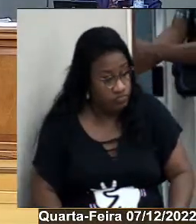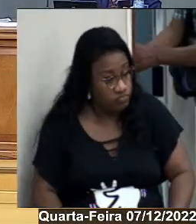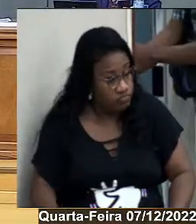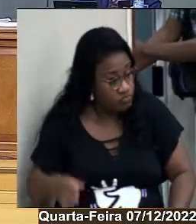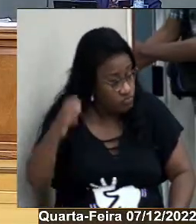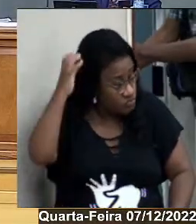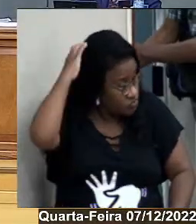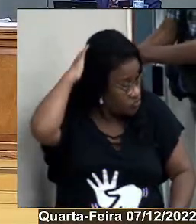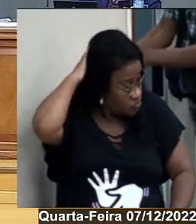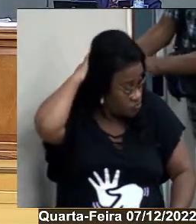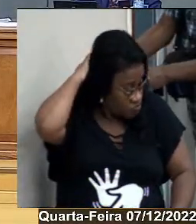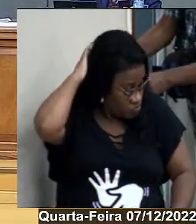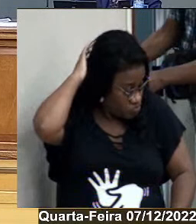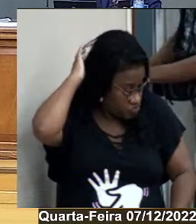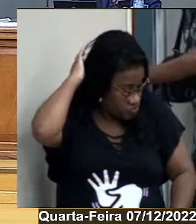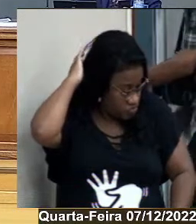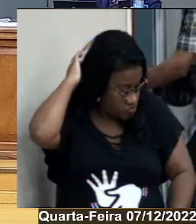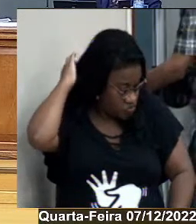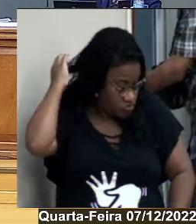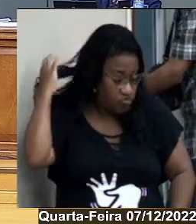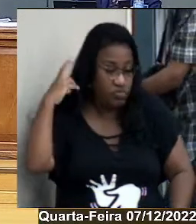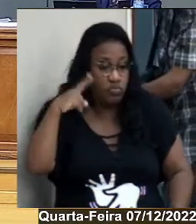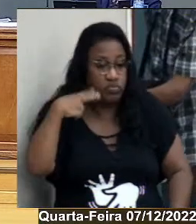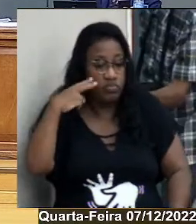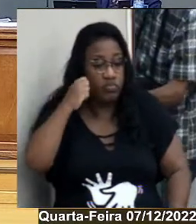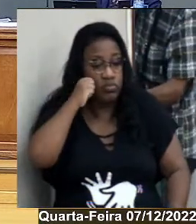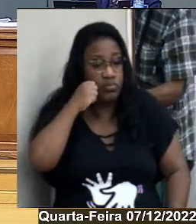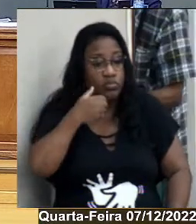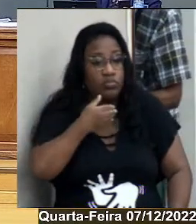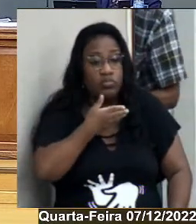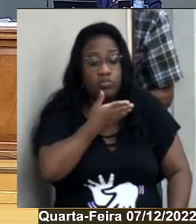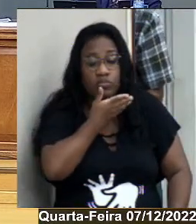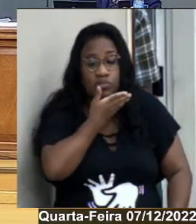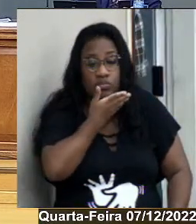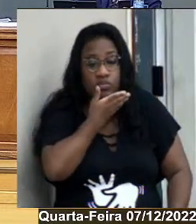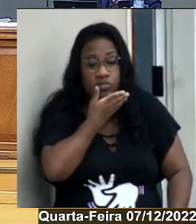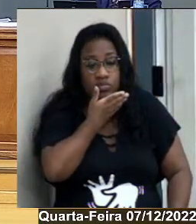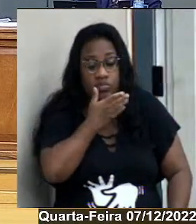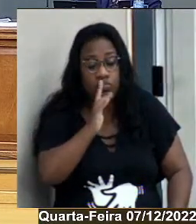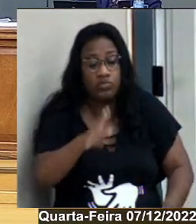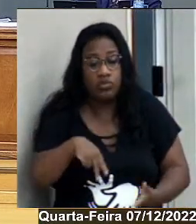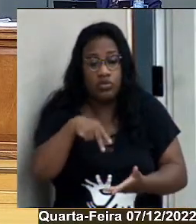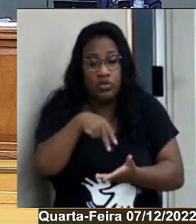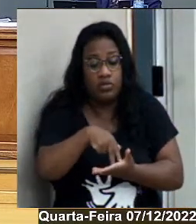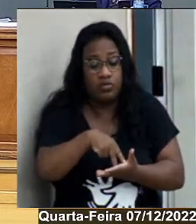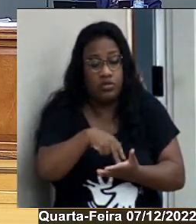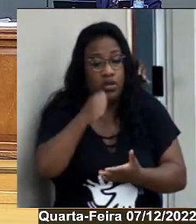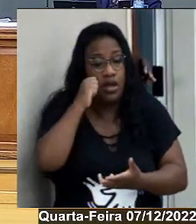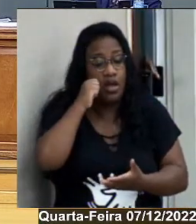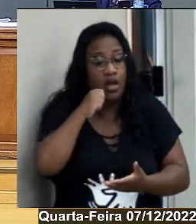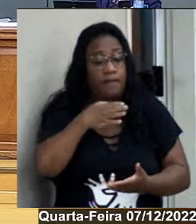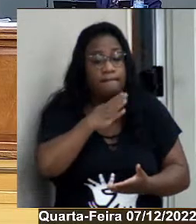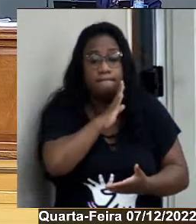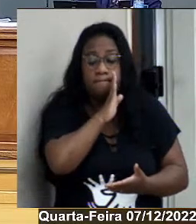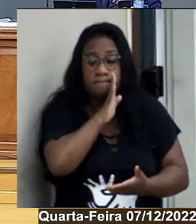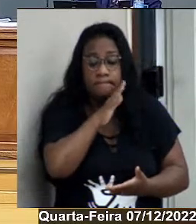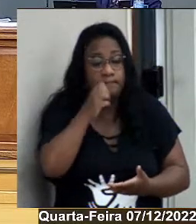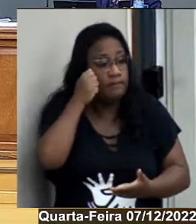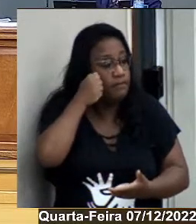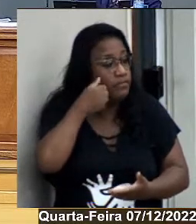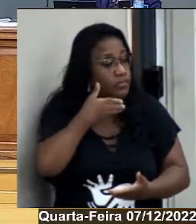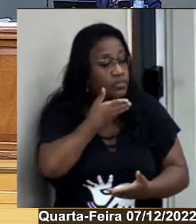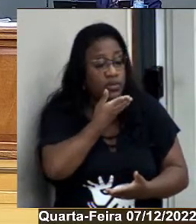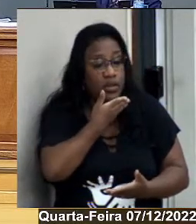em discussão. Questão de ordem, presidente. Com a palavra o vereador Abidan. Posso usar a tribuna? Concedido. Obrigado. Gostaria